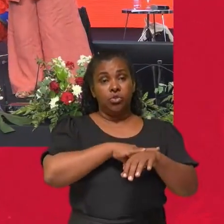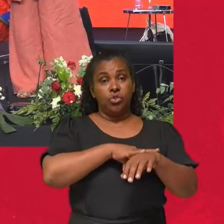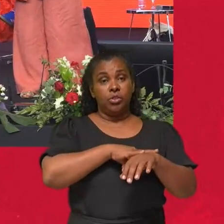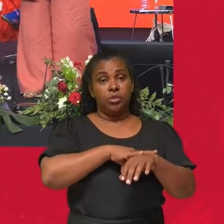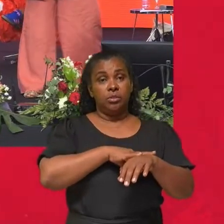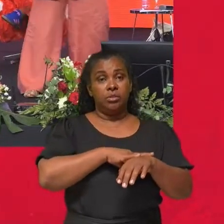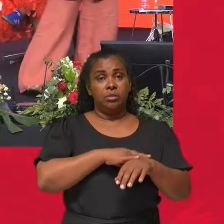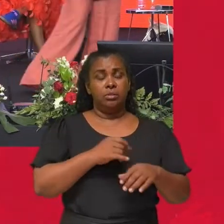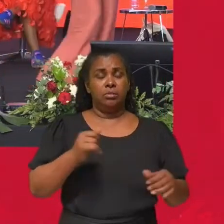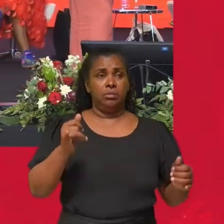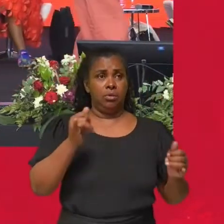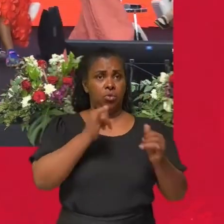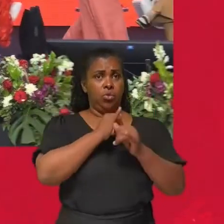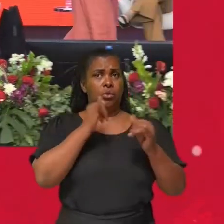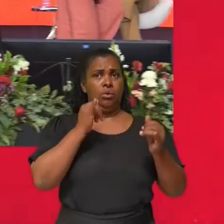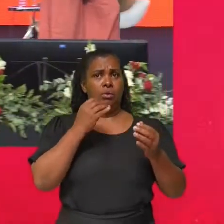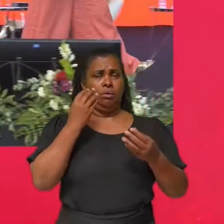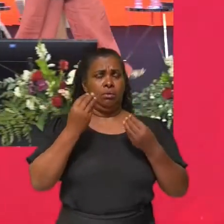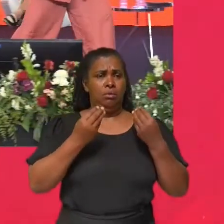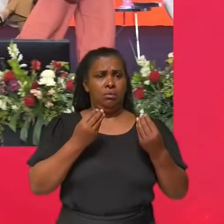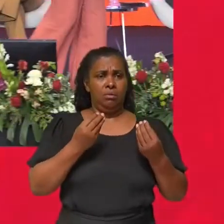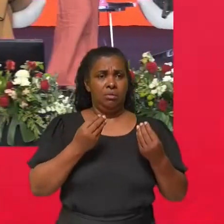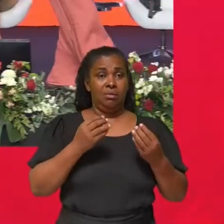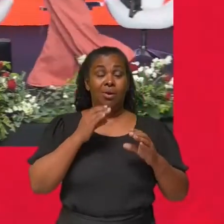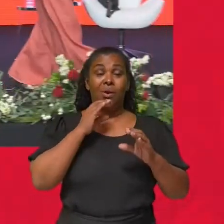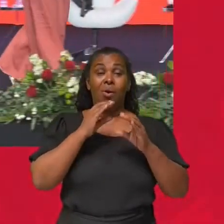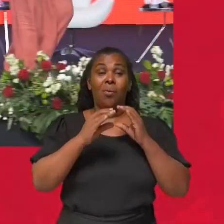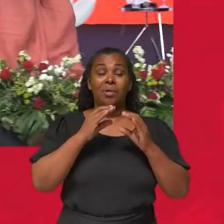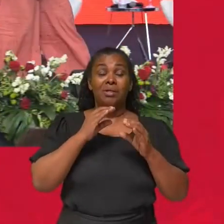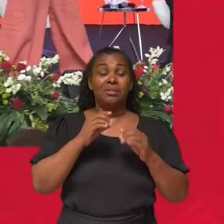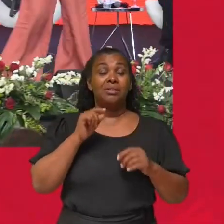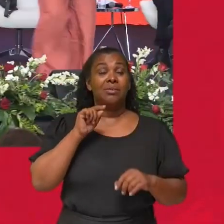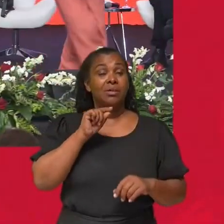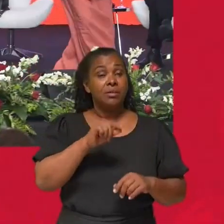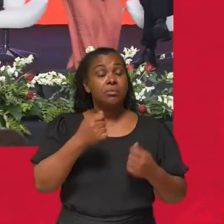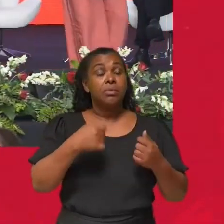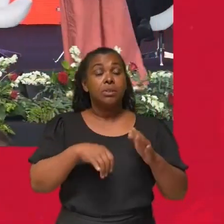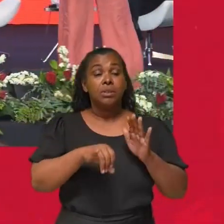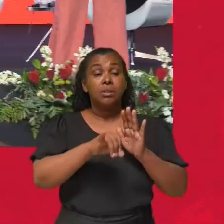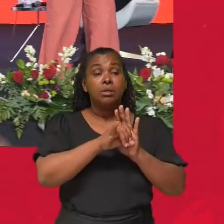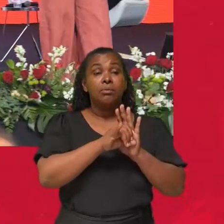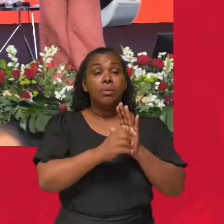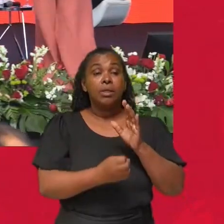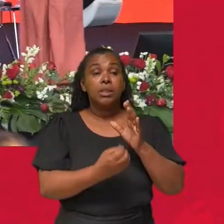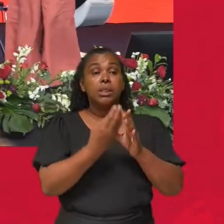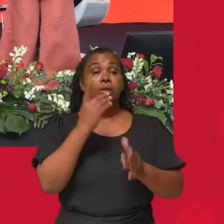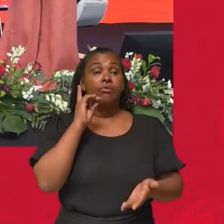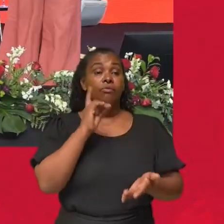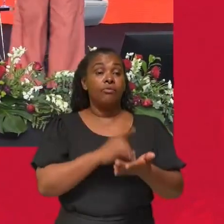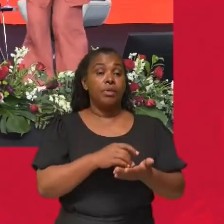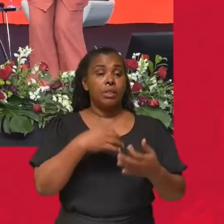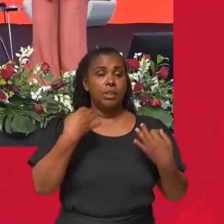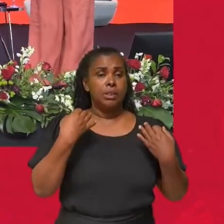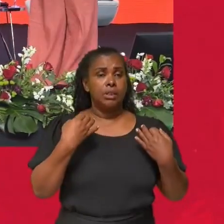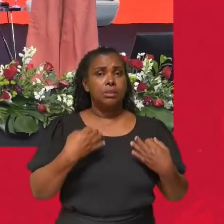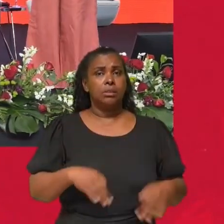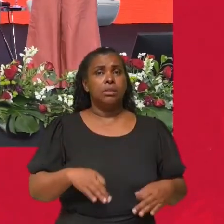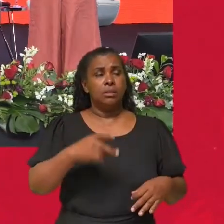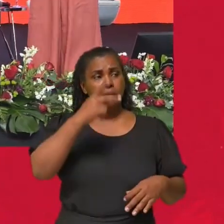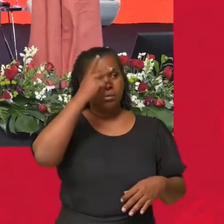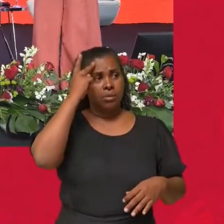é isso. Eu preciso criar uma imagem real da vida real das pessoas. Parar de falar em